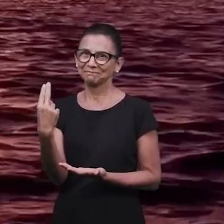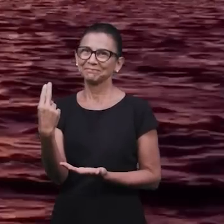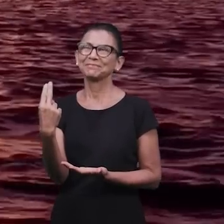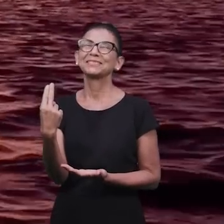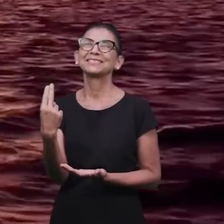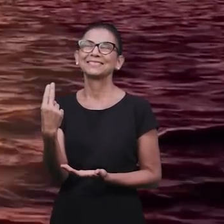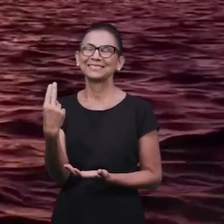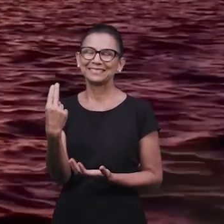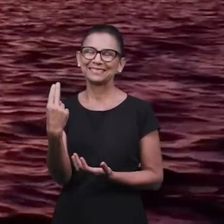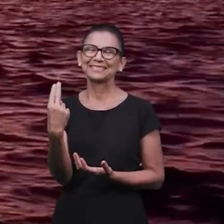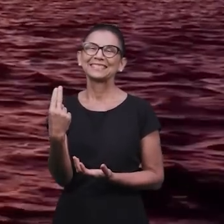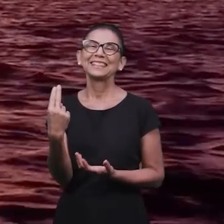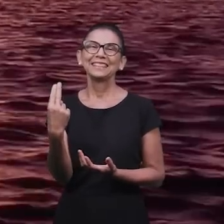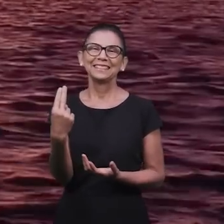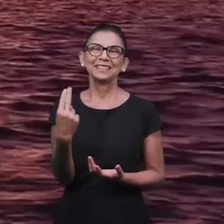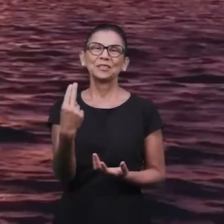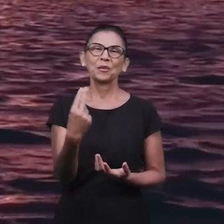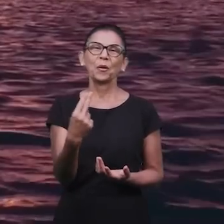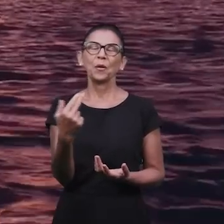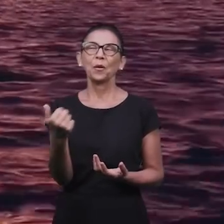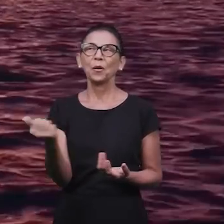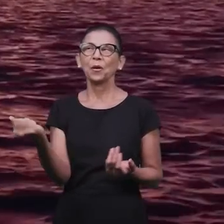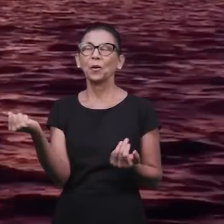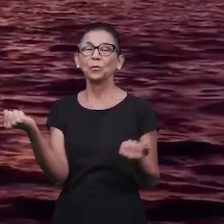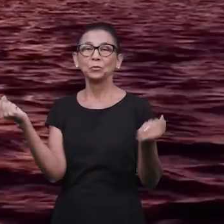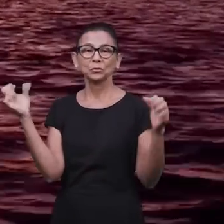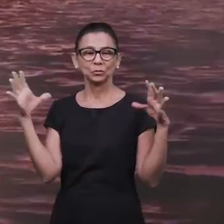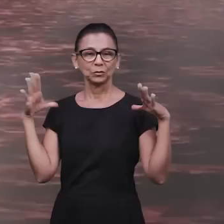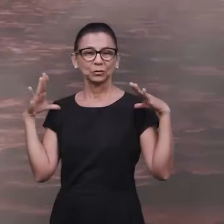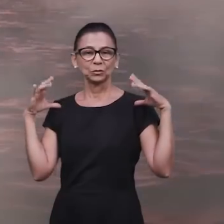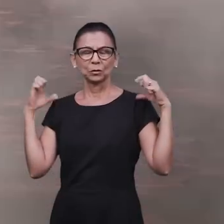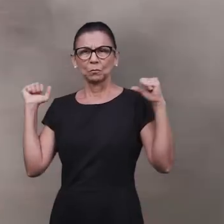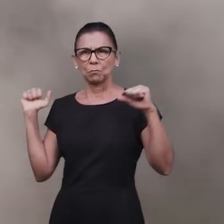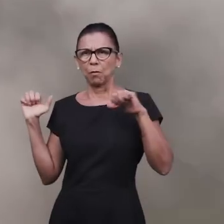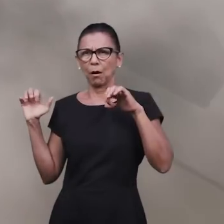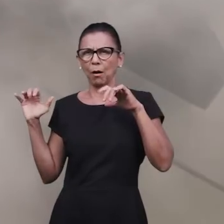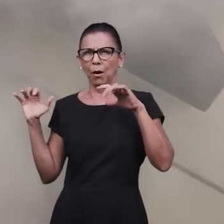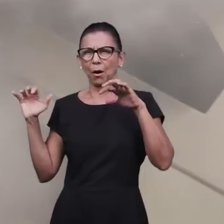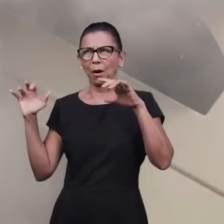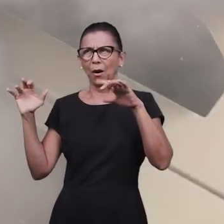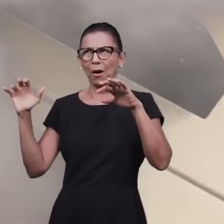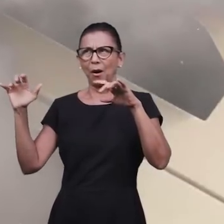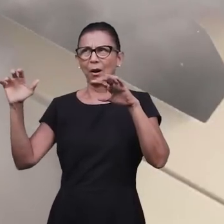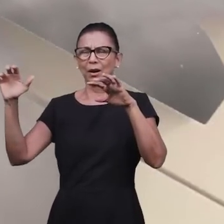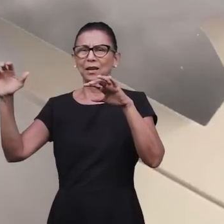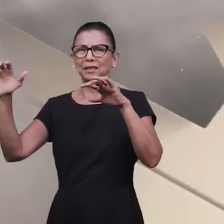chamar pelo meu nome e com os